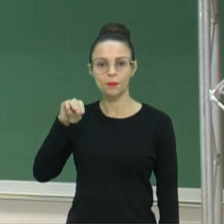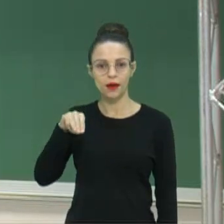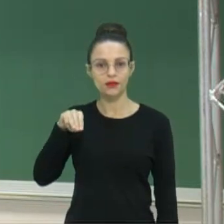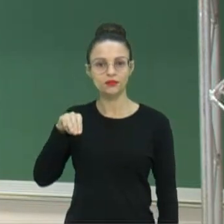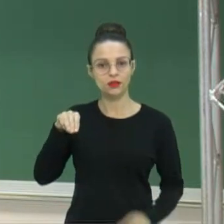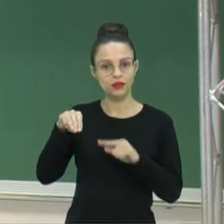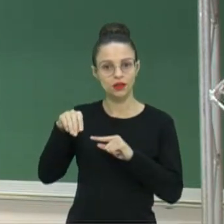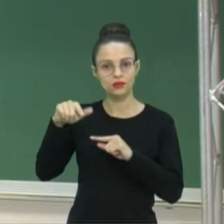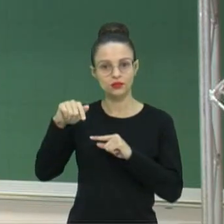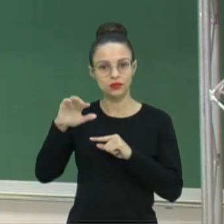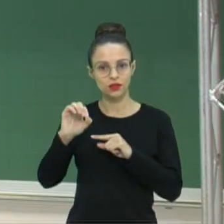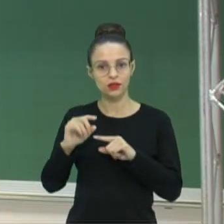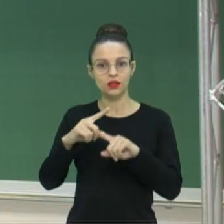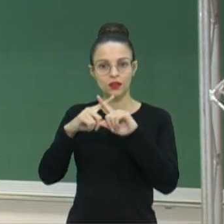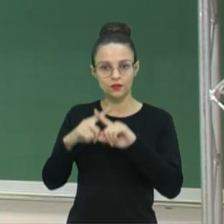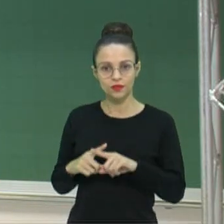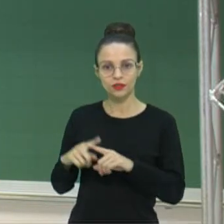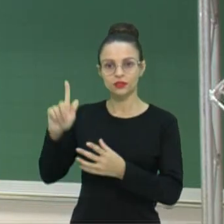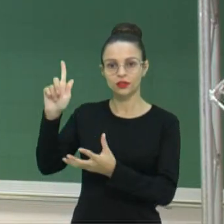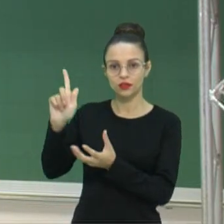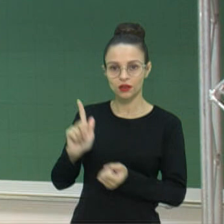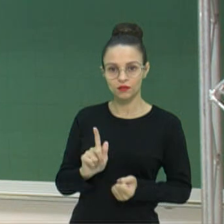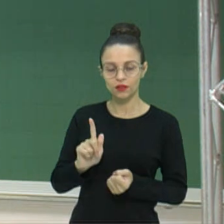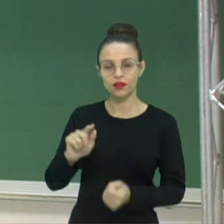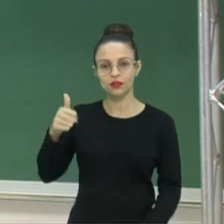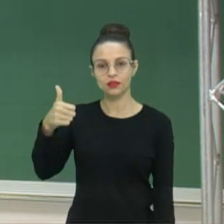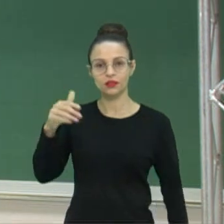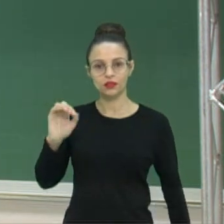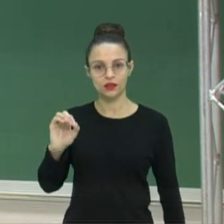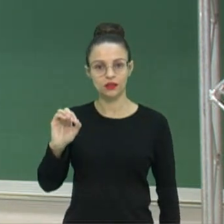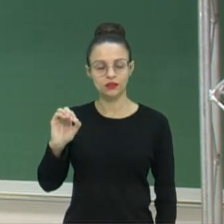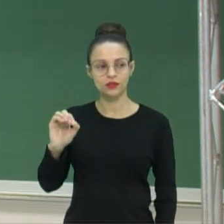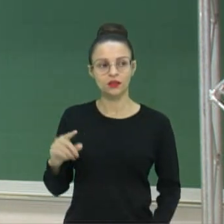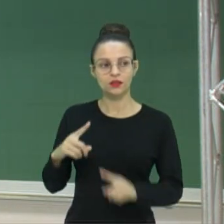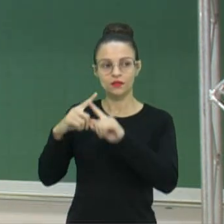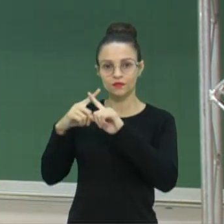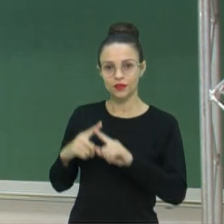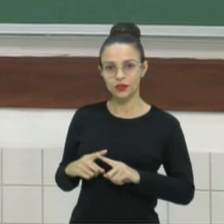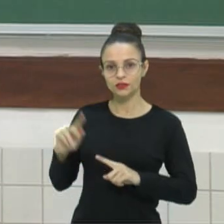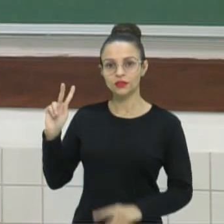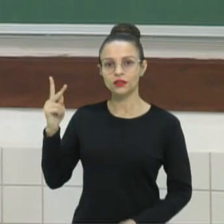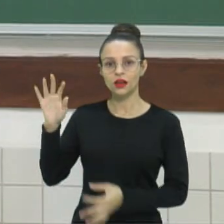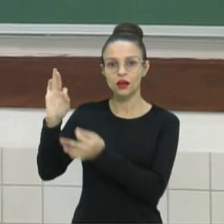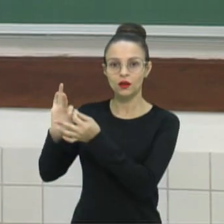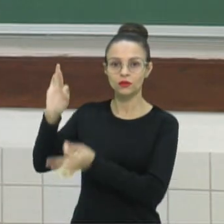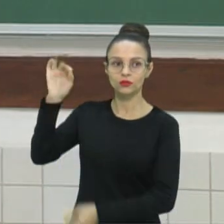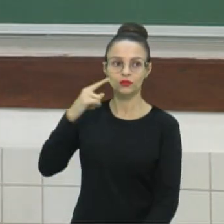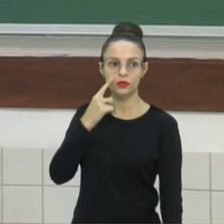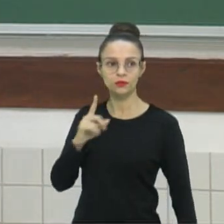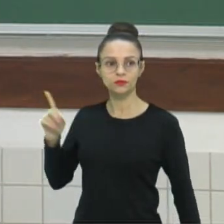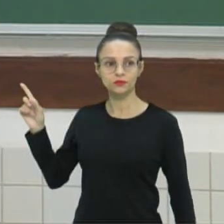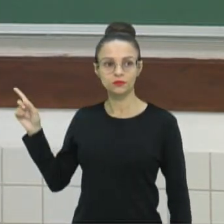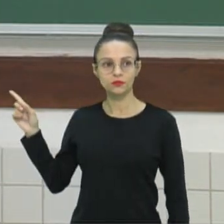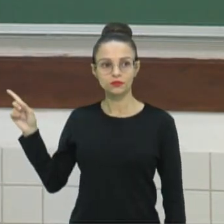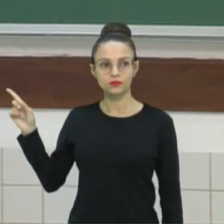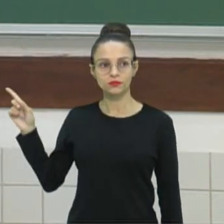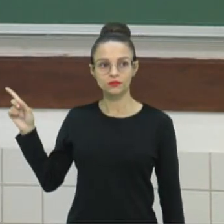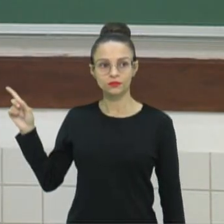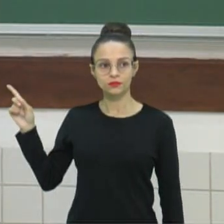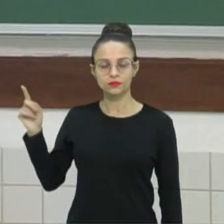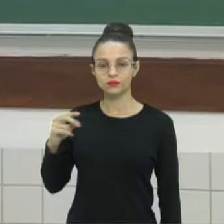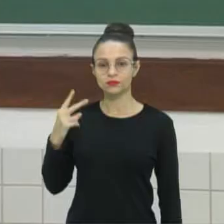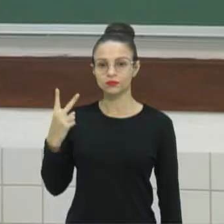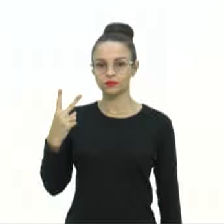70, vezes a gravidade, que é 10, vezes a altura, que se você for analisar no exercício, ele me deu